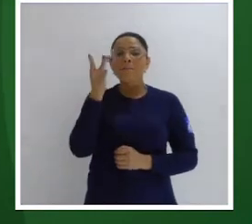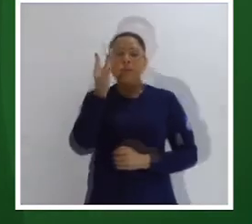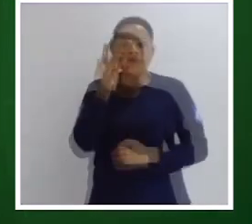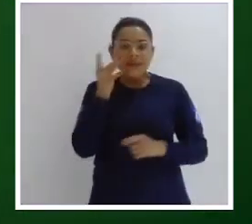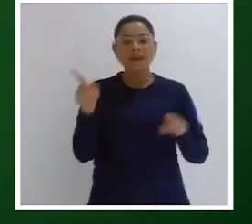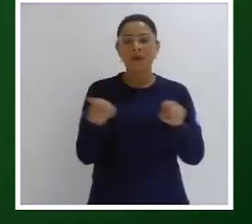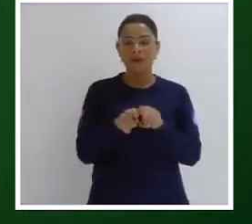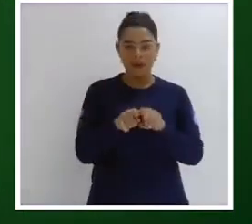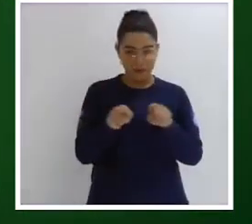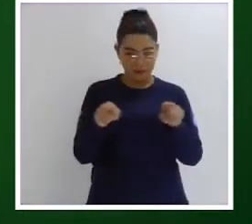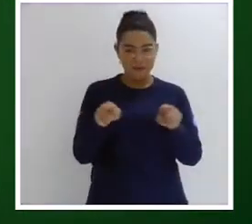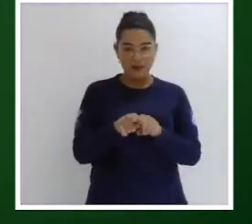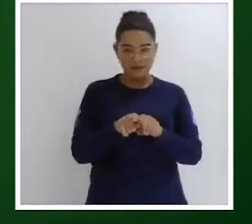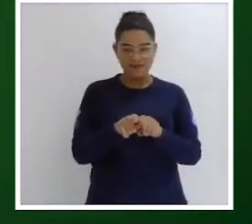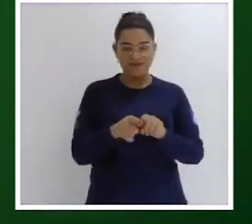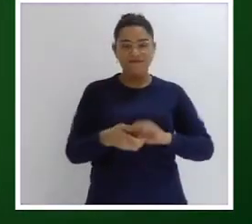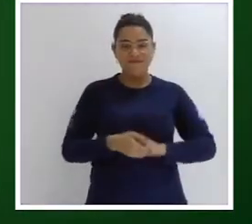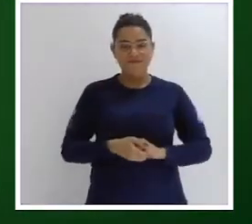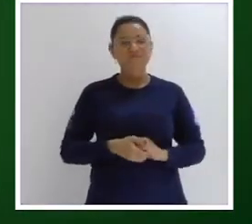né